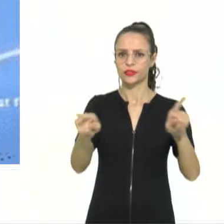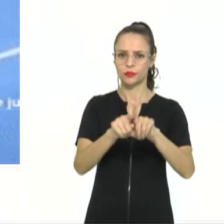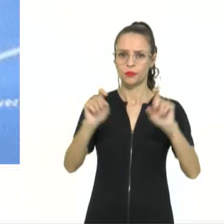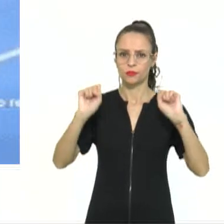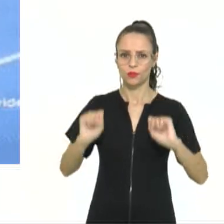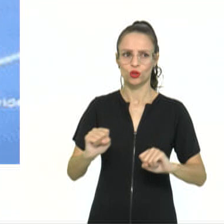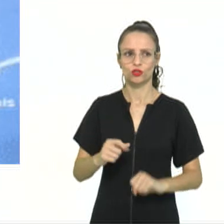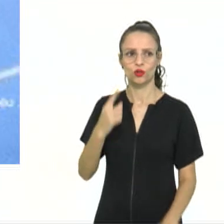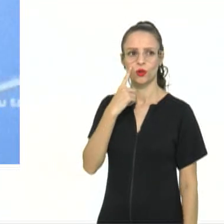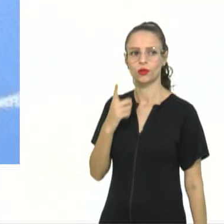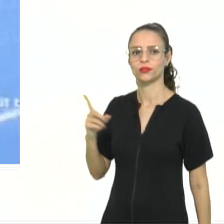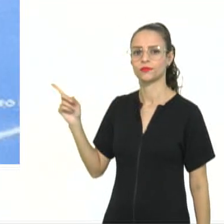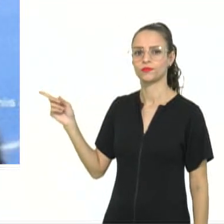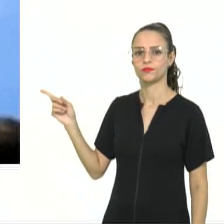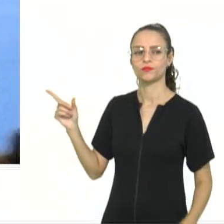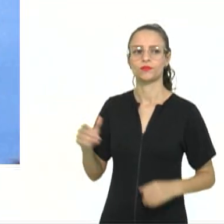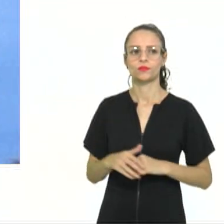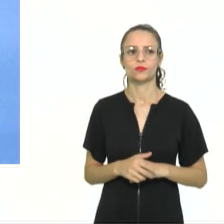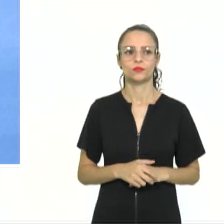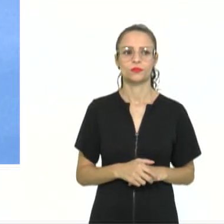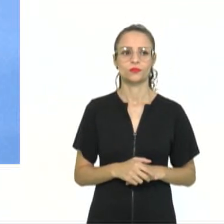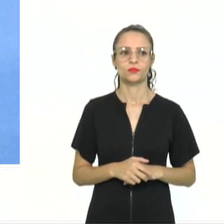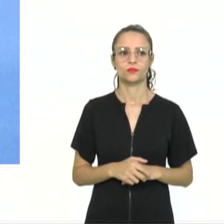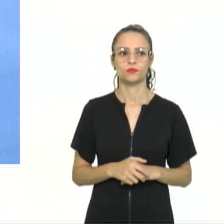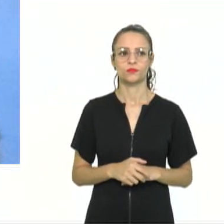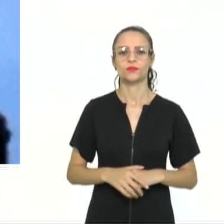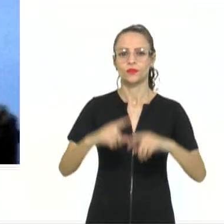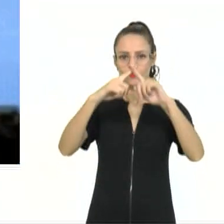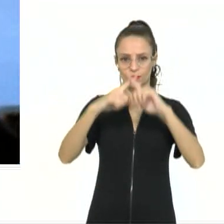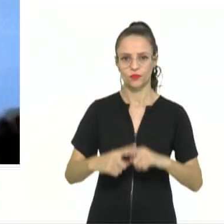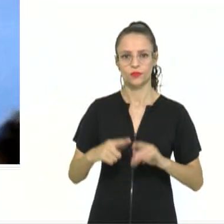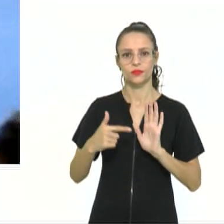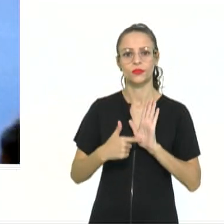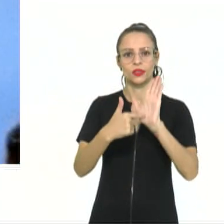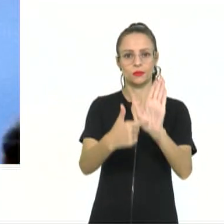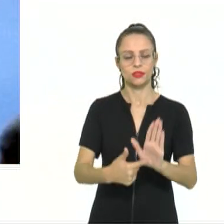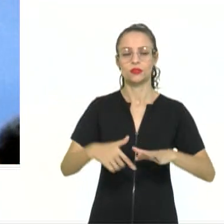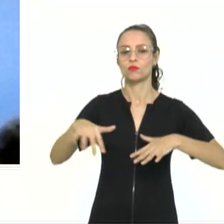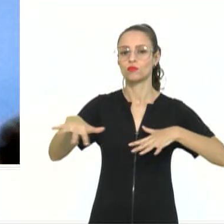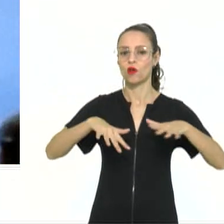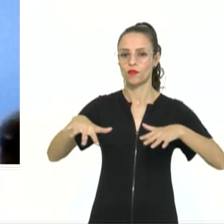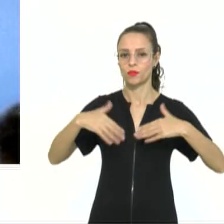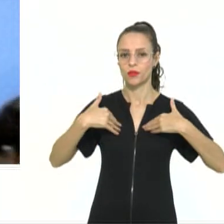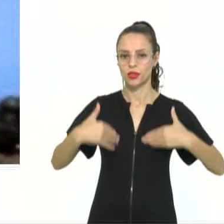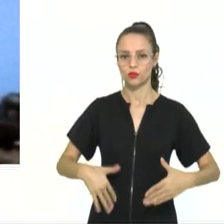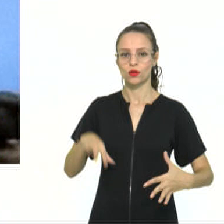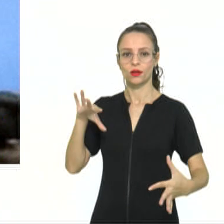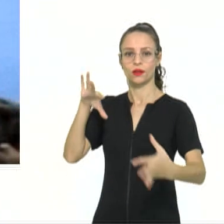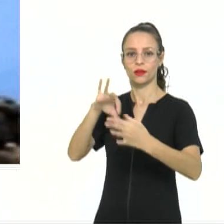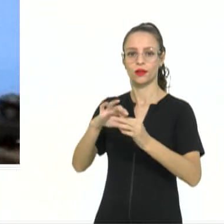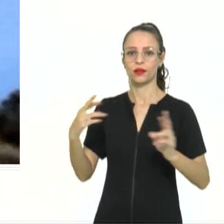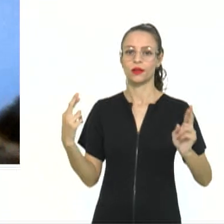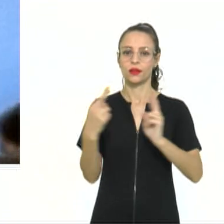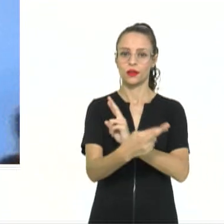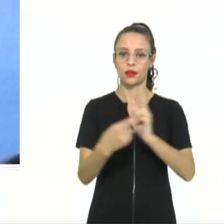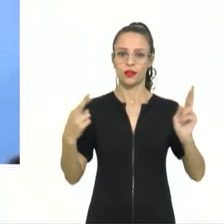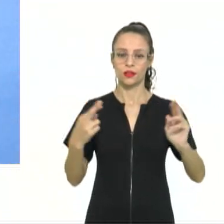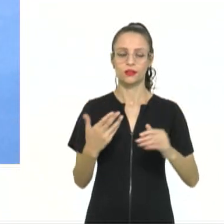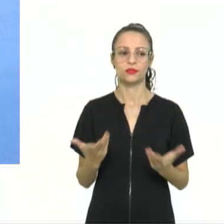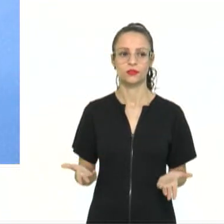aqui para vocês, você já pode ver a parte do taolô esportivo, né? Então são apresentações de movimentos relacionados